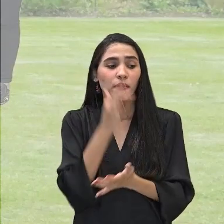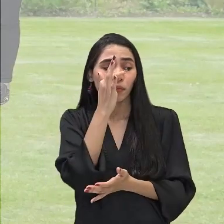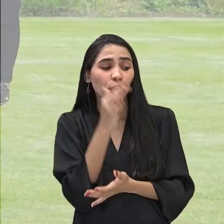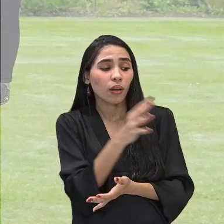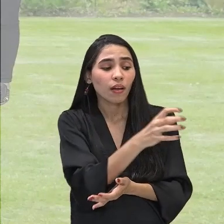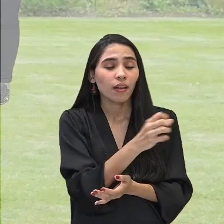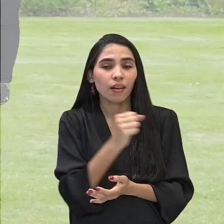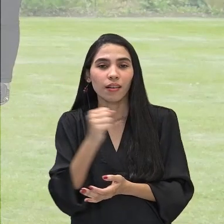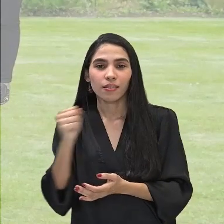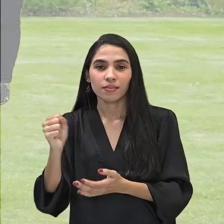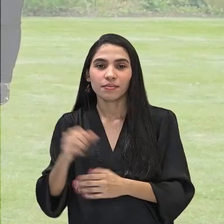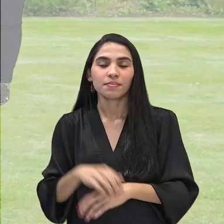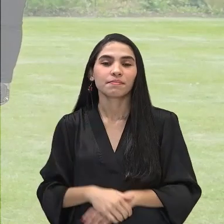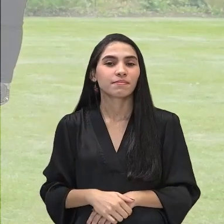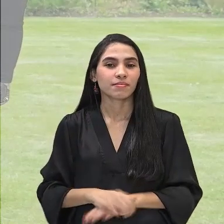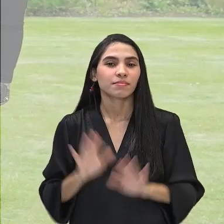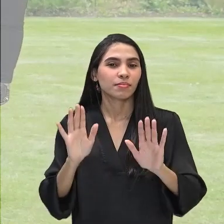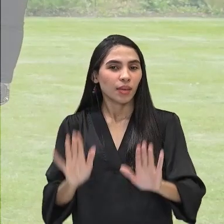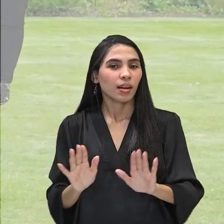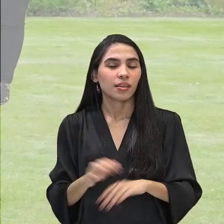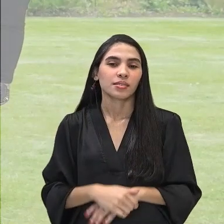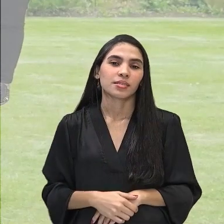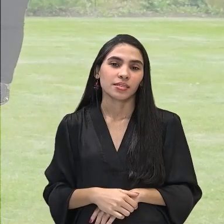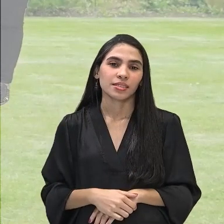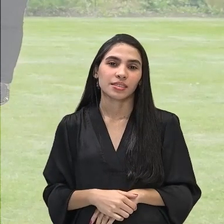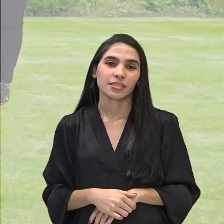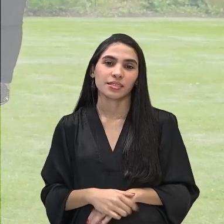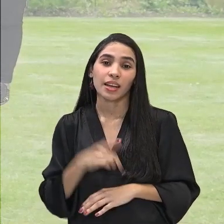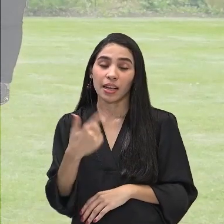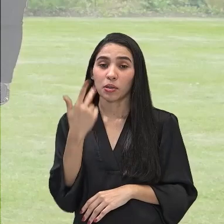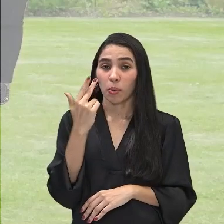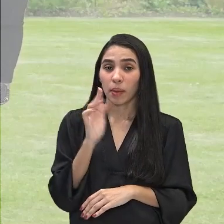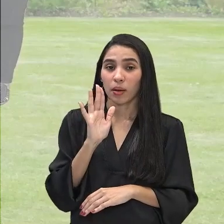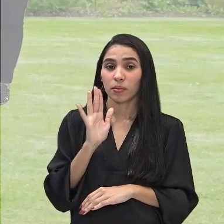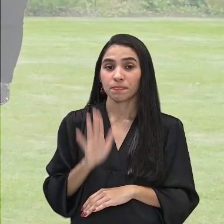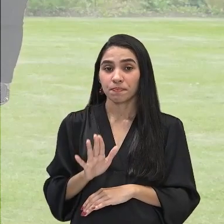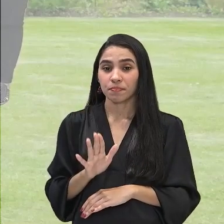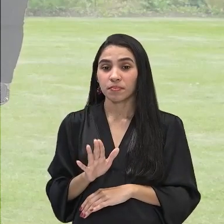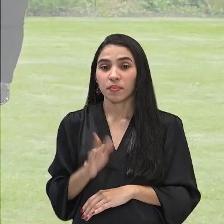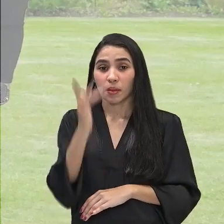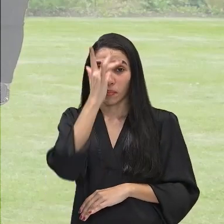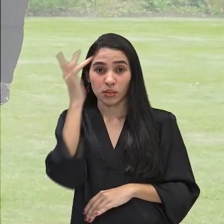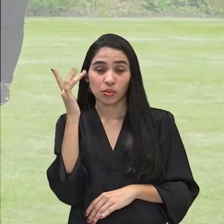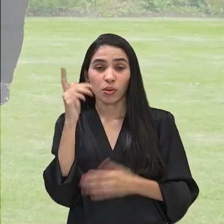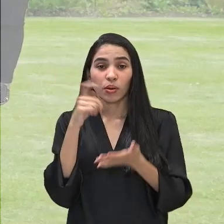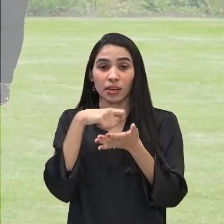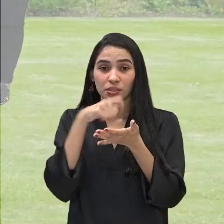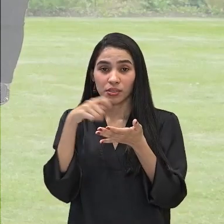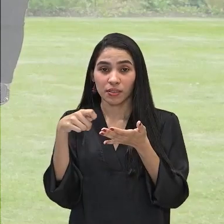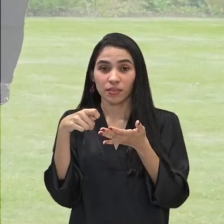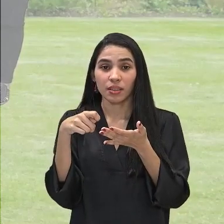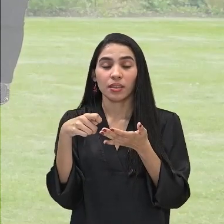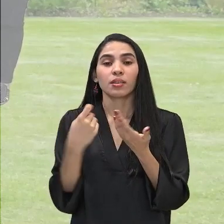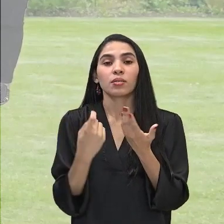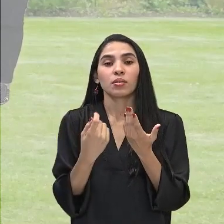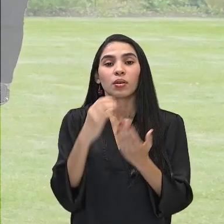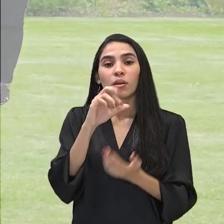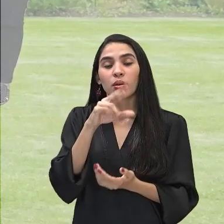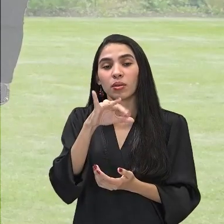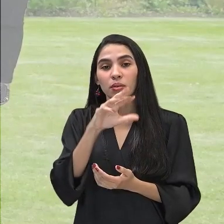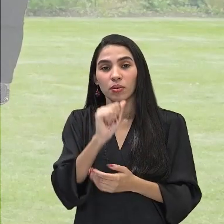realmente aconteceu. É uma história que é resultado da observação, ou seja,